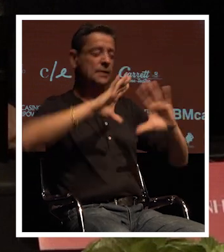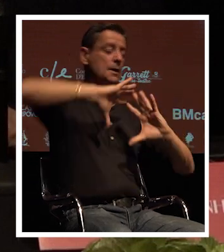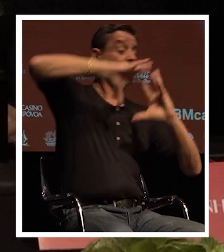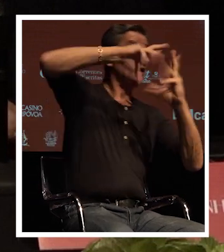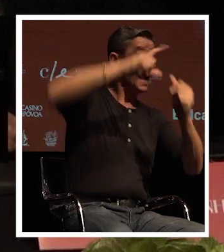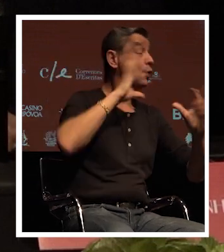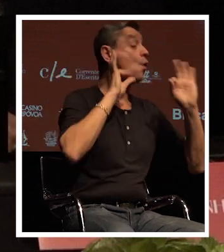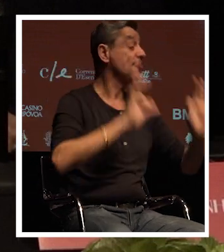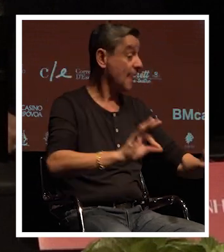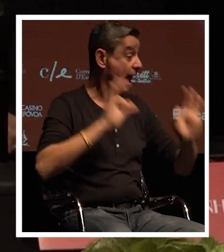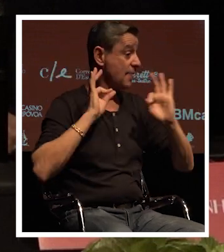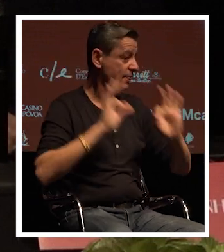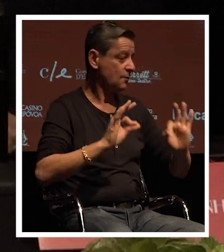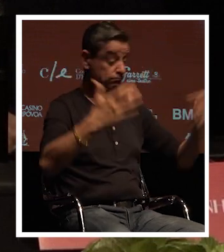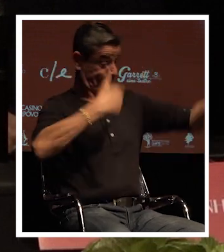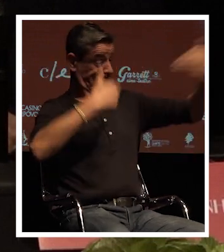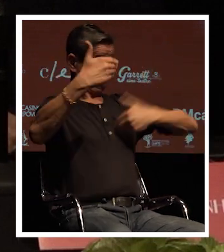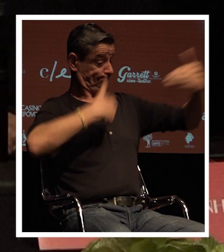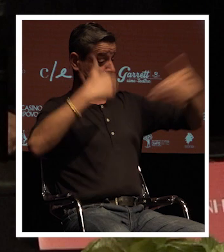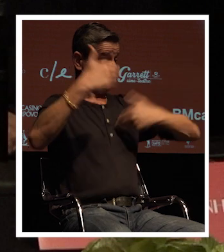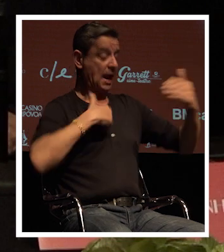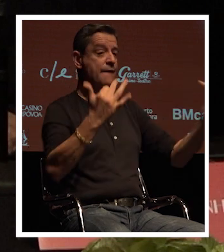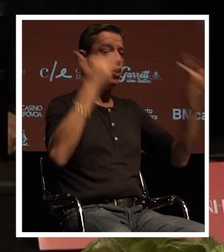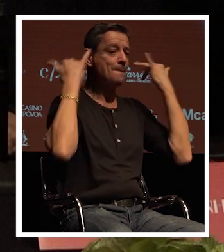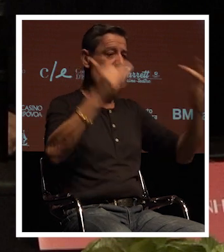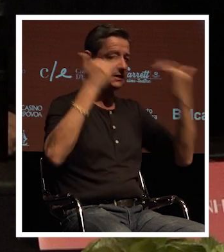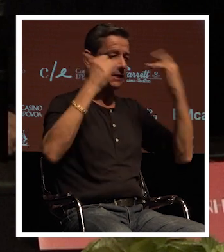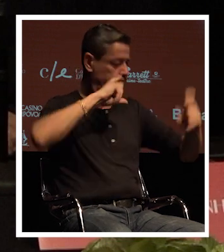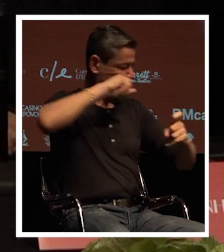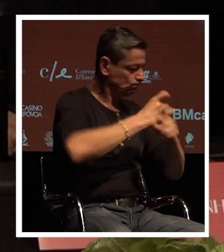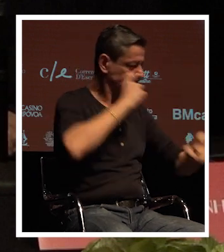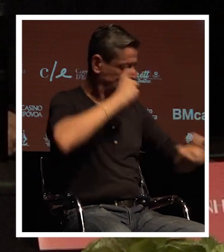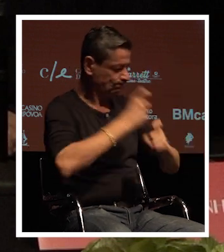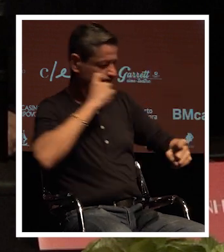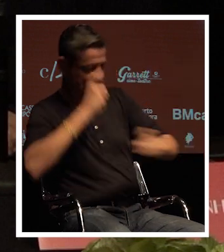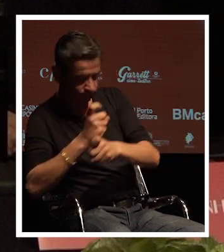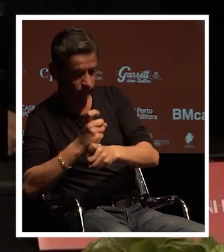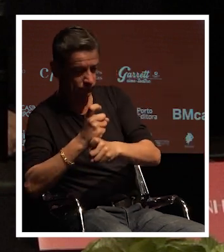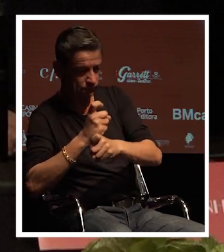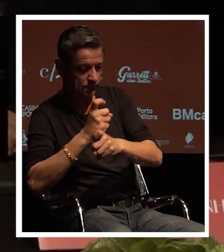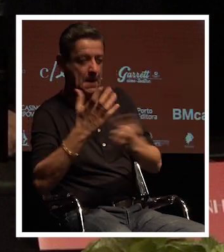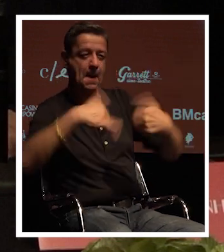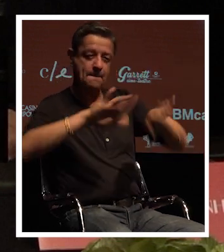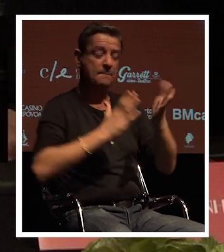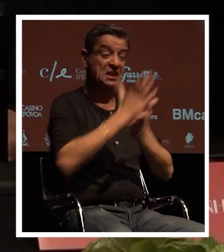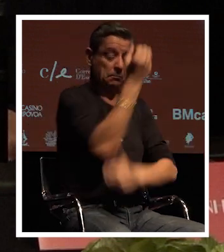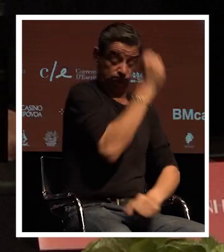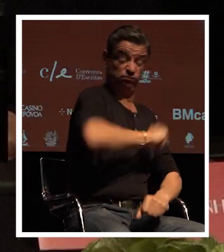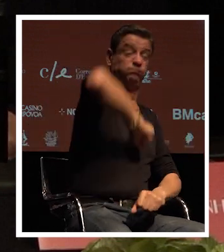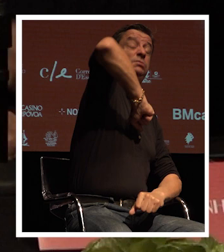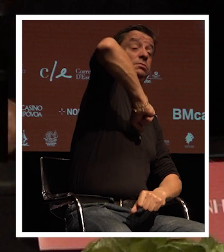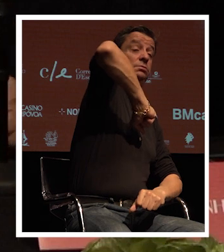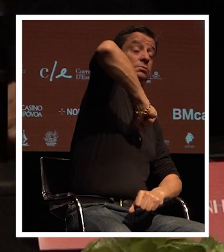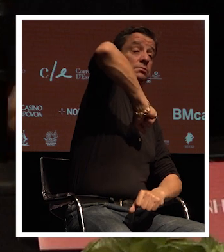cuidado eles andam a cruzar informação vigiar e punir para manter a